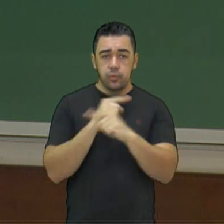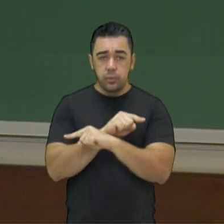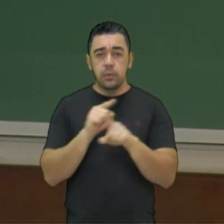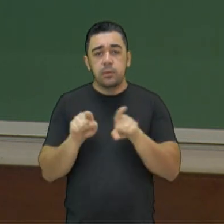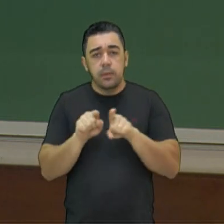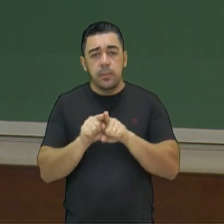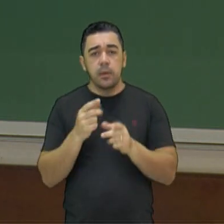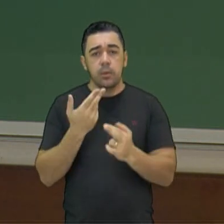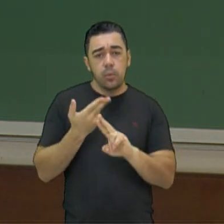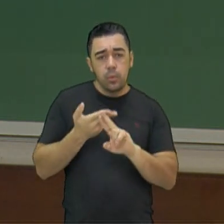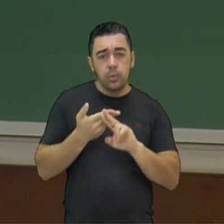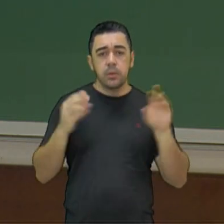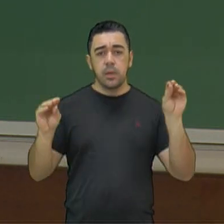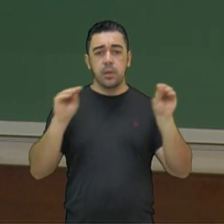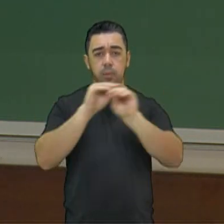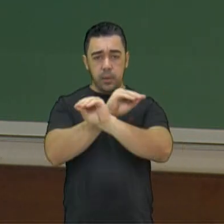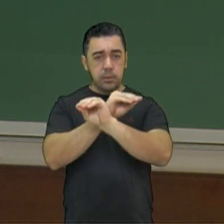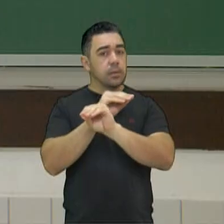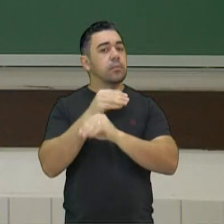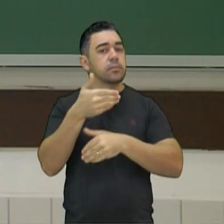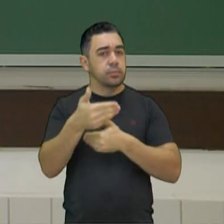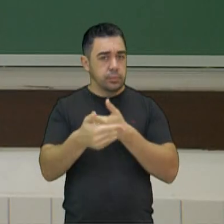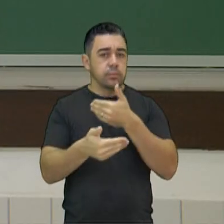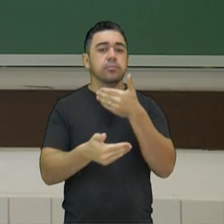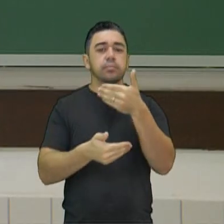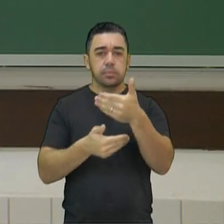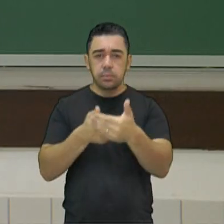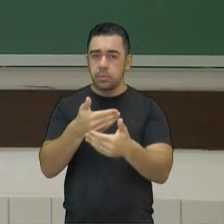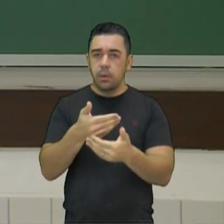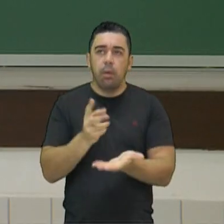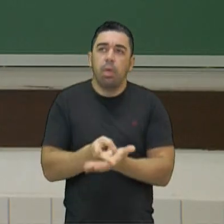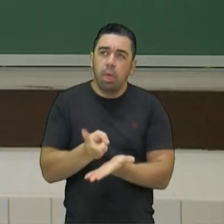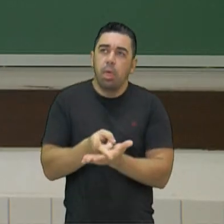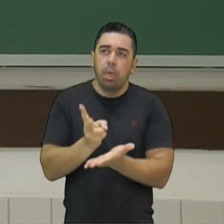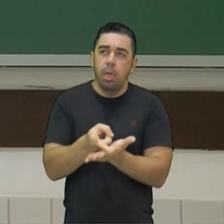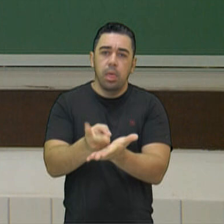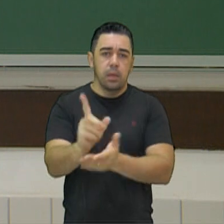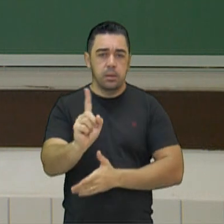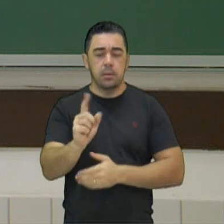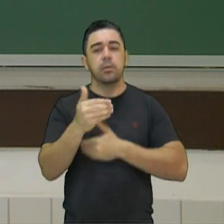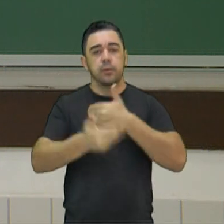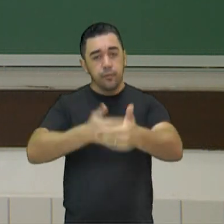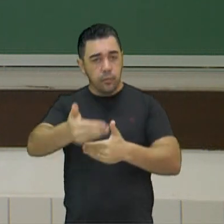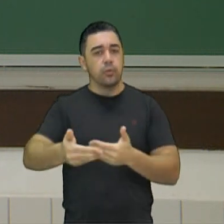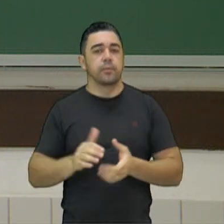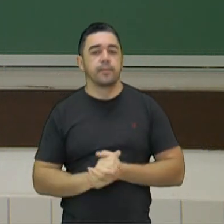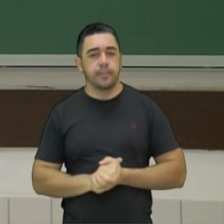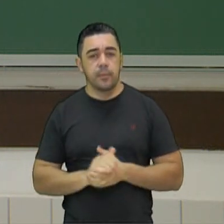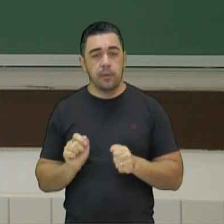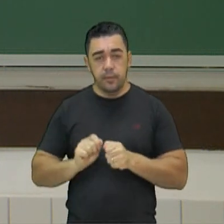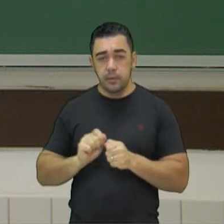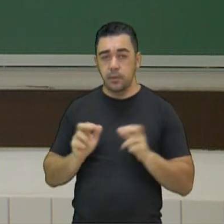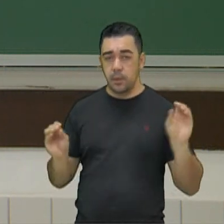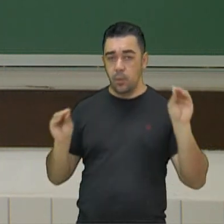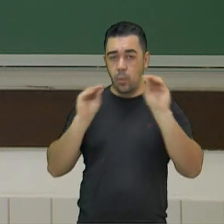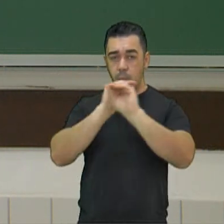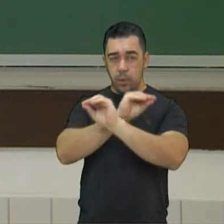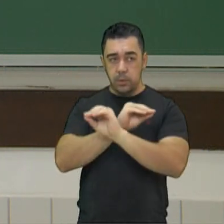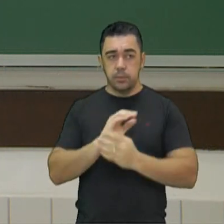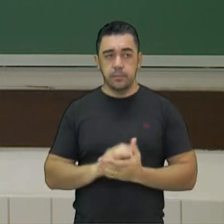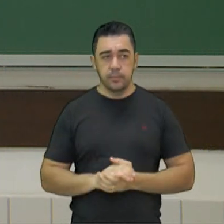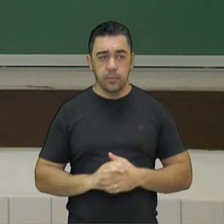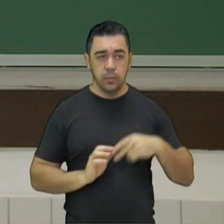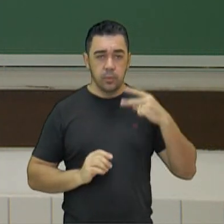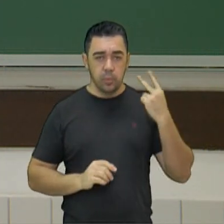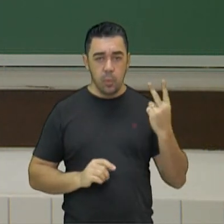equações, que nós vamos sempre dando uma evoluída, porque não vamos ficar na mesma, né? Então, resolver a equação 2